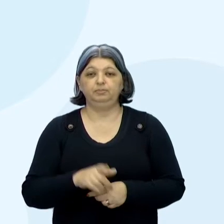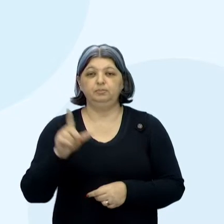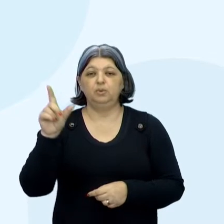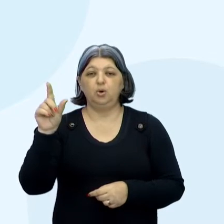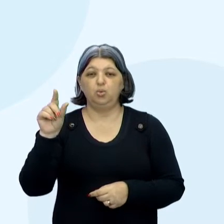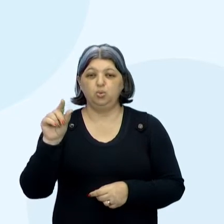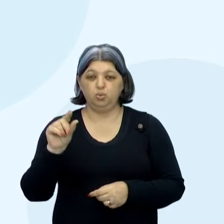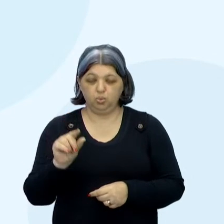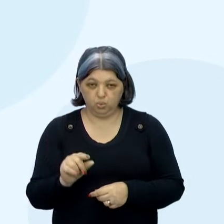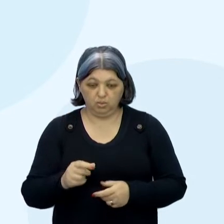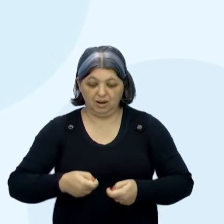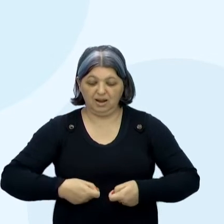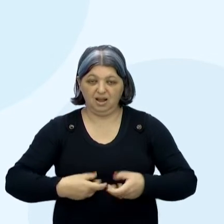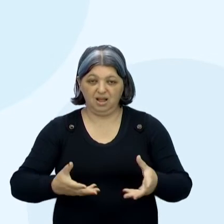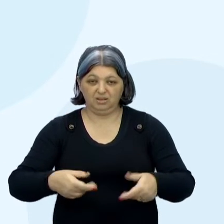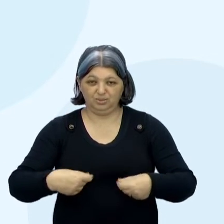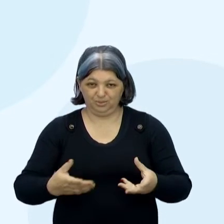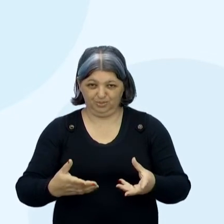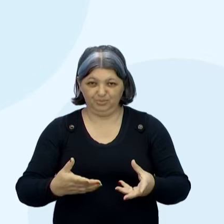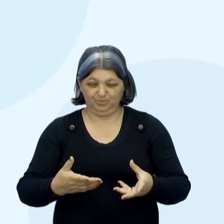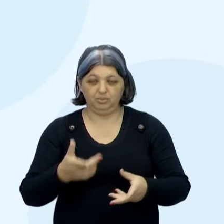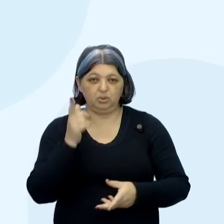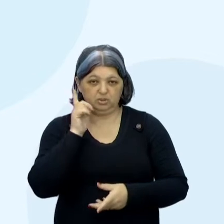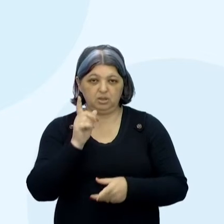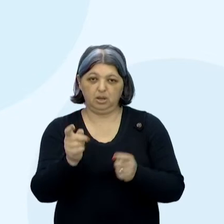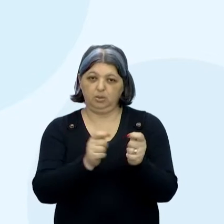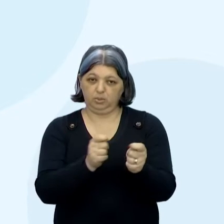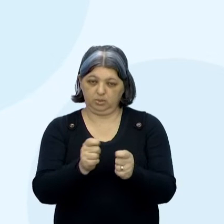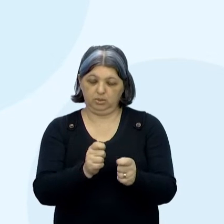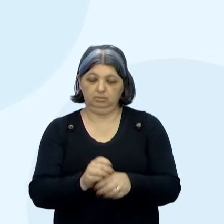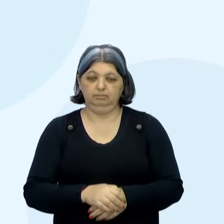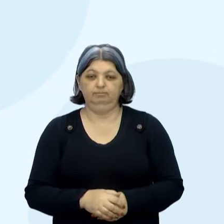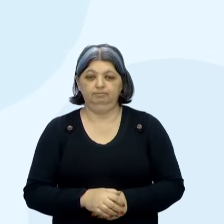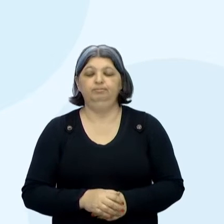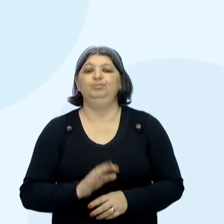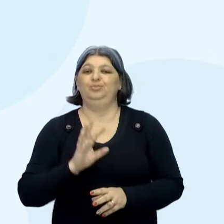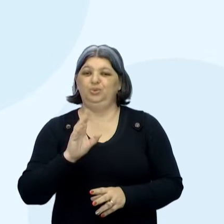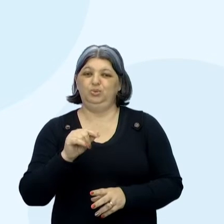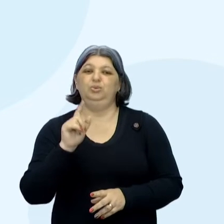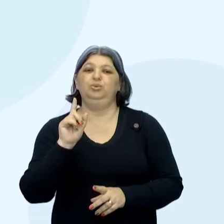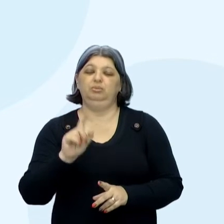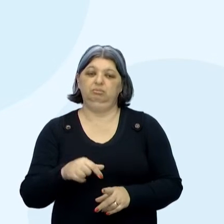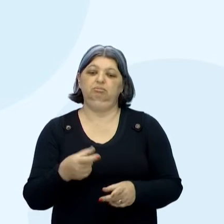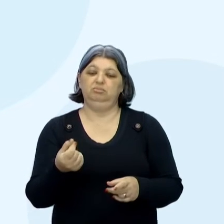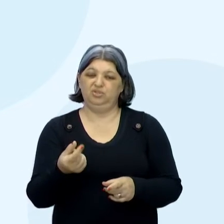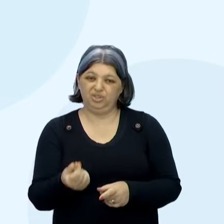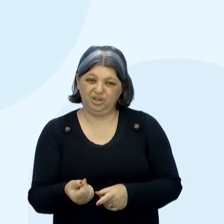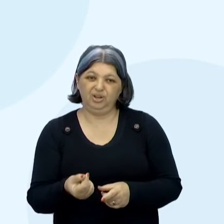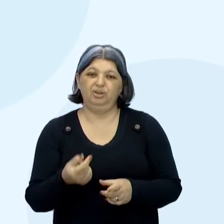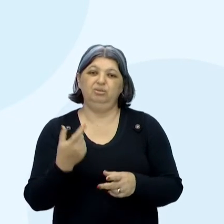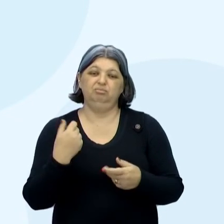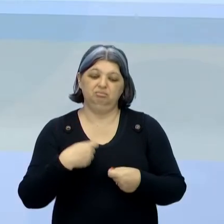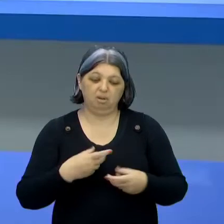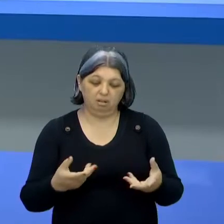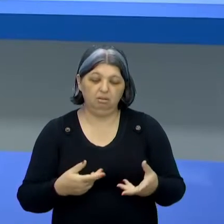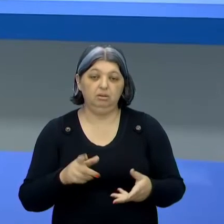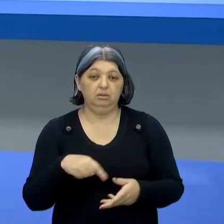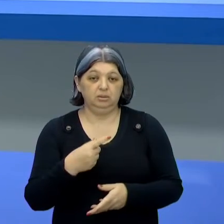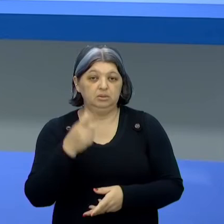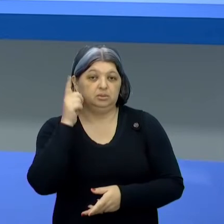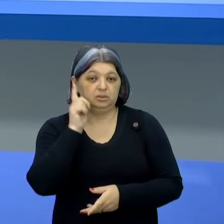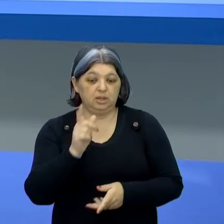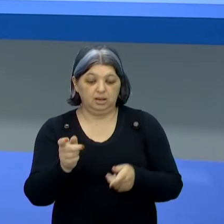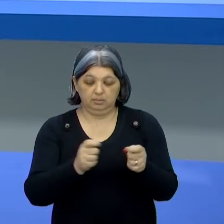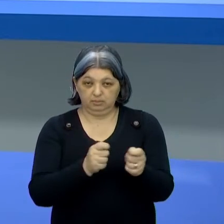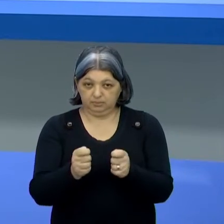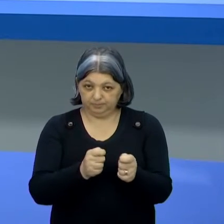reduzindo o custo, né? E, gente, tudo é custo, tudo vai dinheiro, e quanto mais a gente consegue